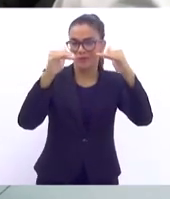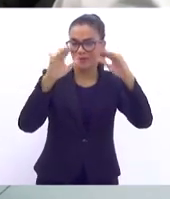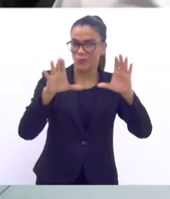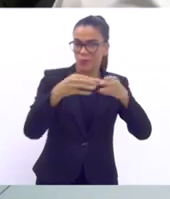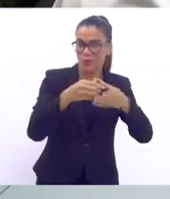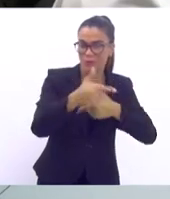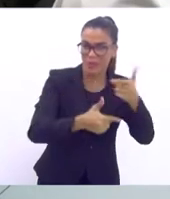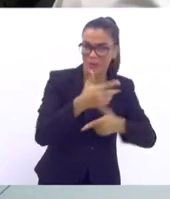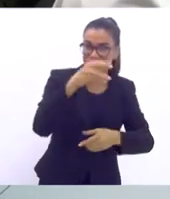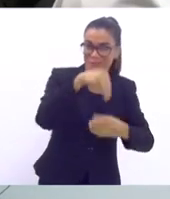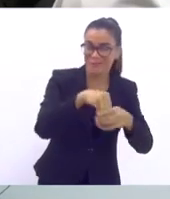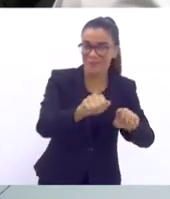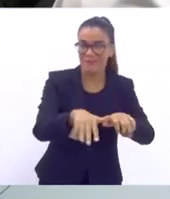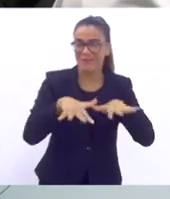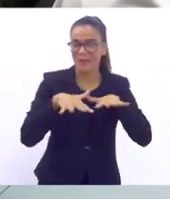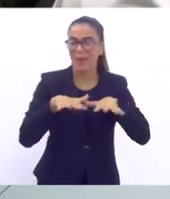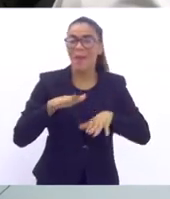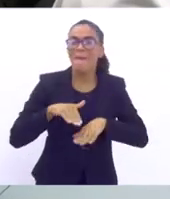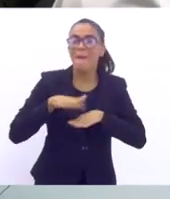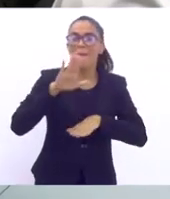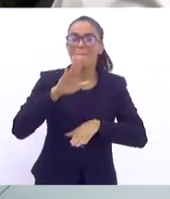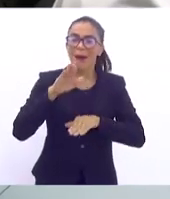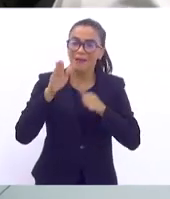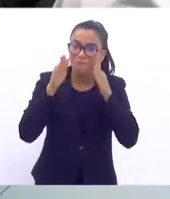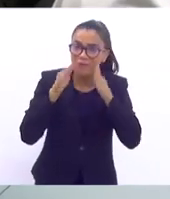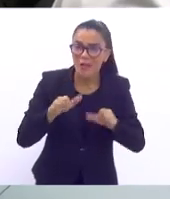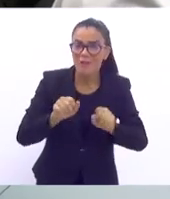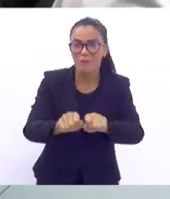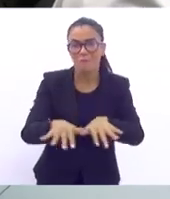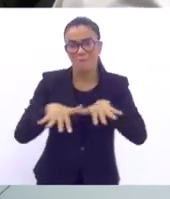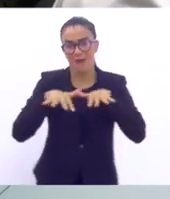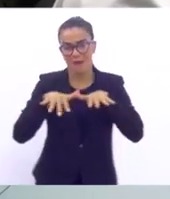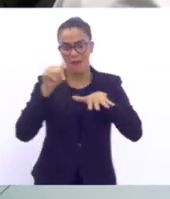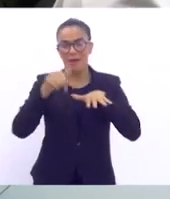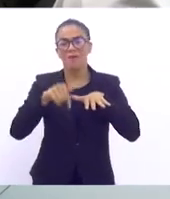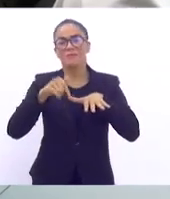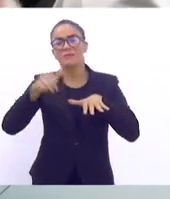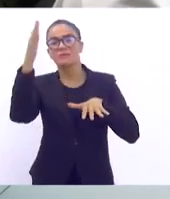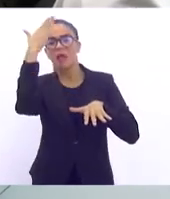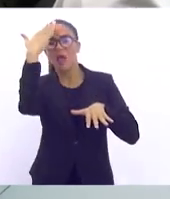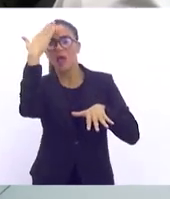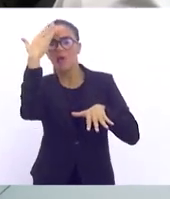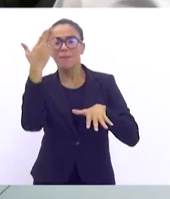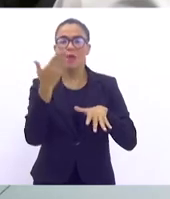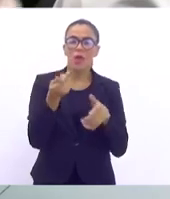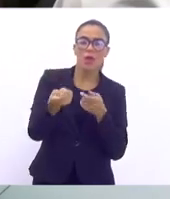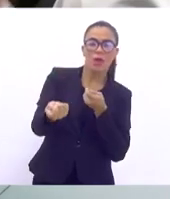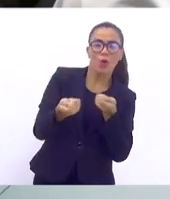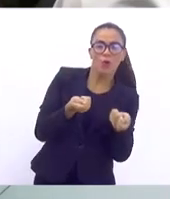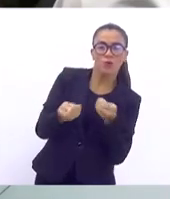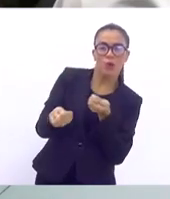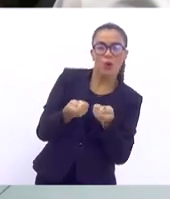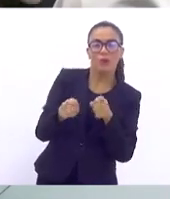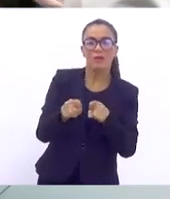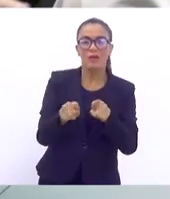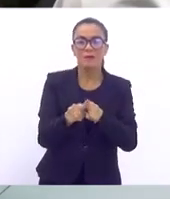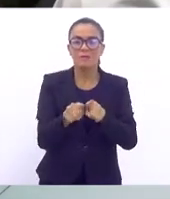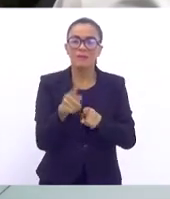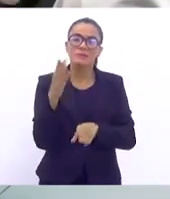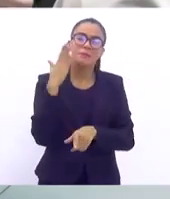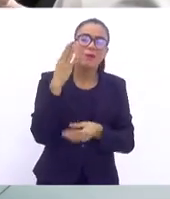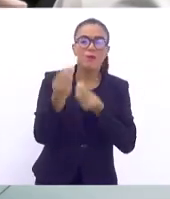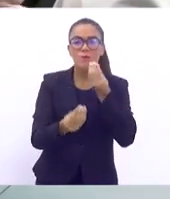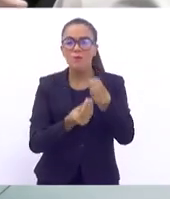pontual porque porque é mais para o Parlamento teu a ciência ter o controle ter o reconhecimento de